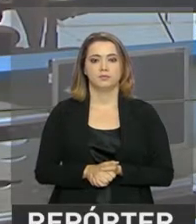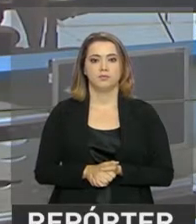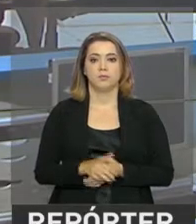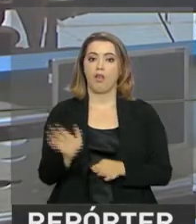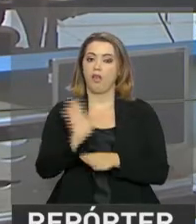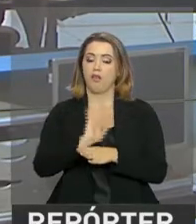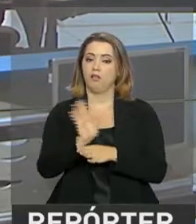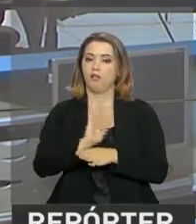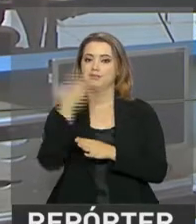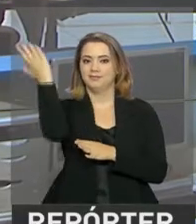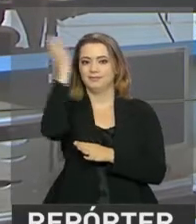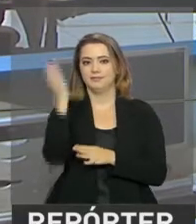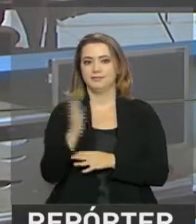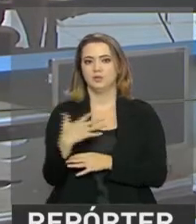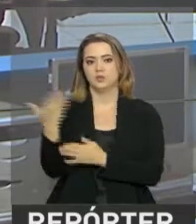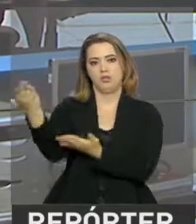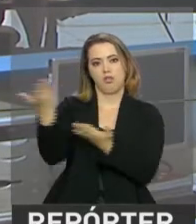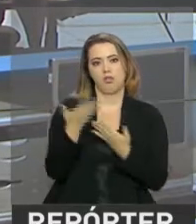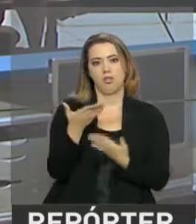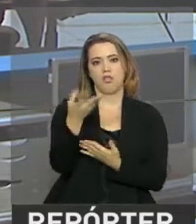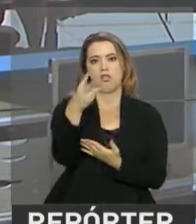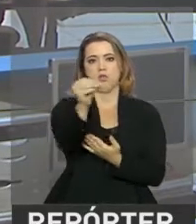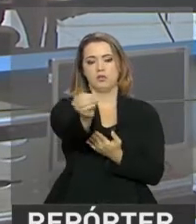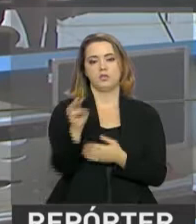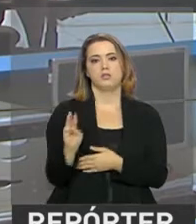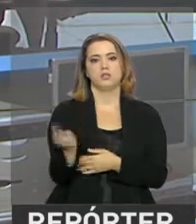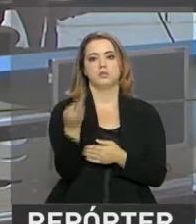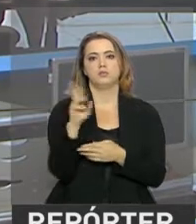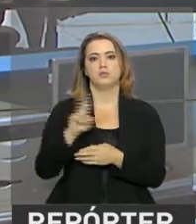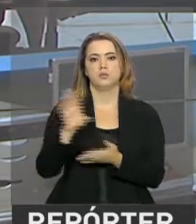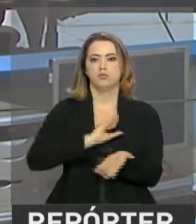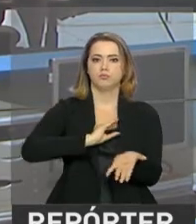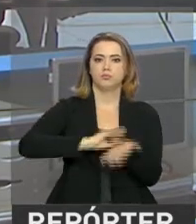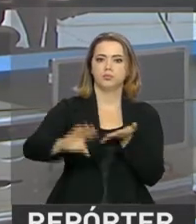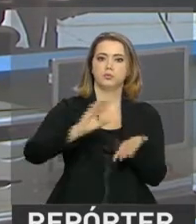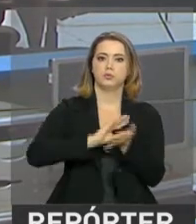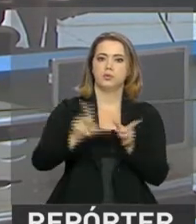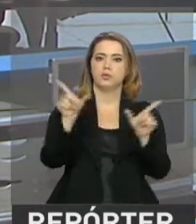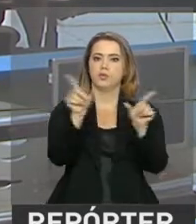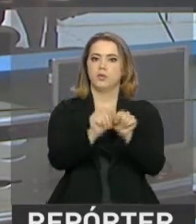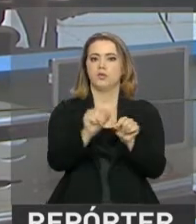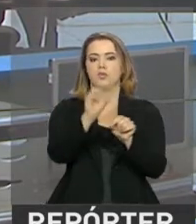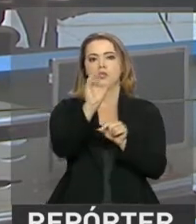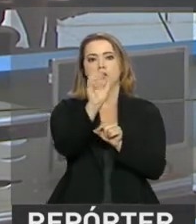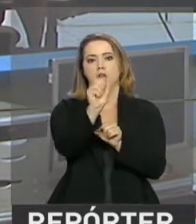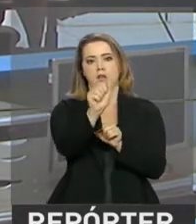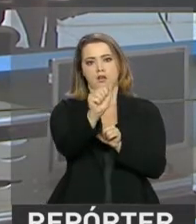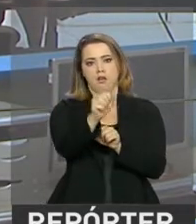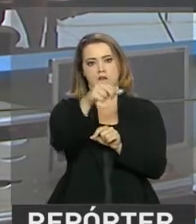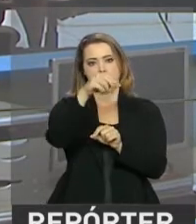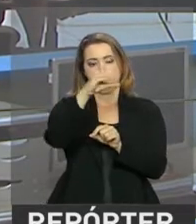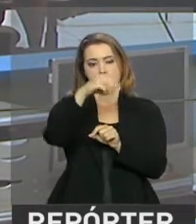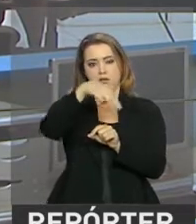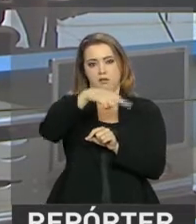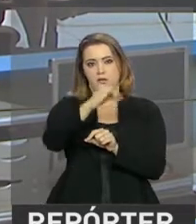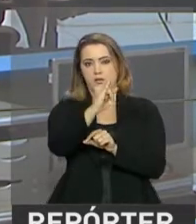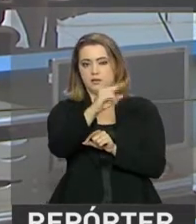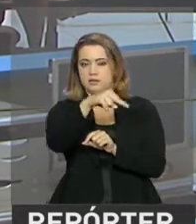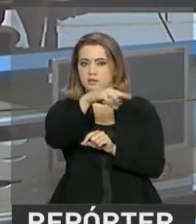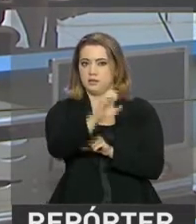Filmes brasileiros vão receber um reforço de 30 milhões de reais. A Agência Nacional do Cinema vai selecionar projetos em três